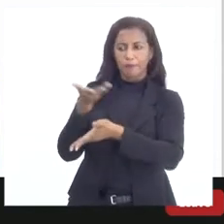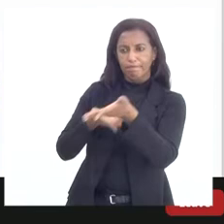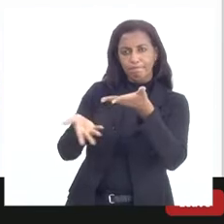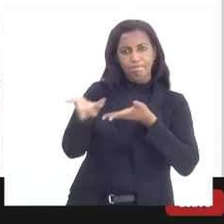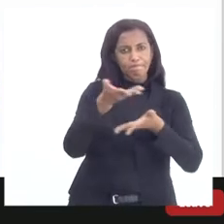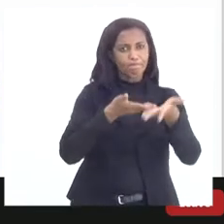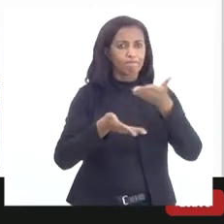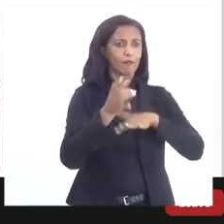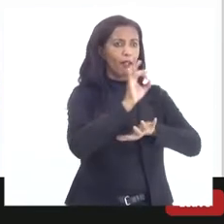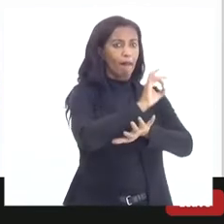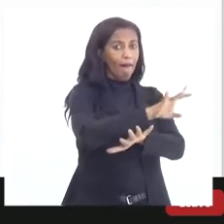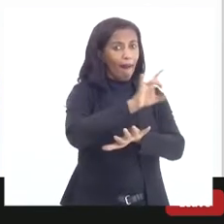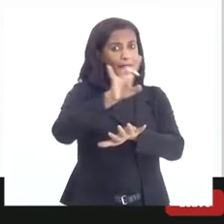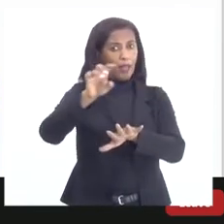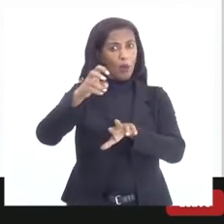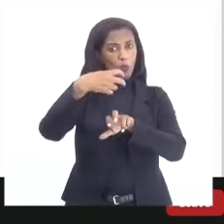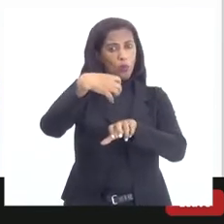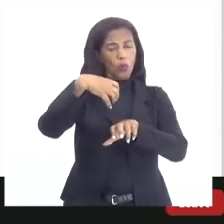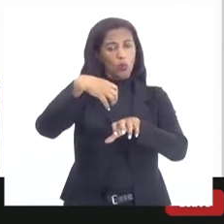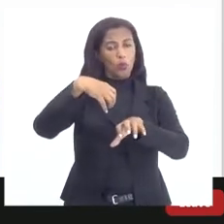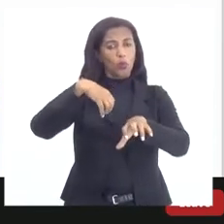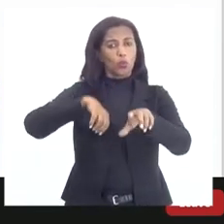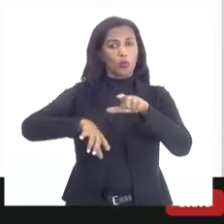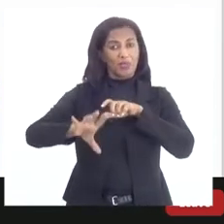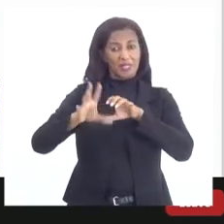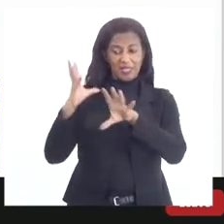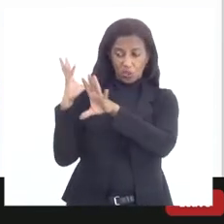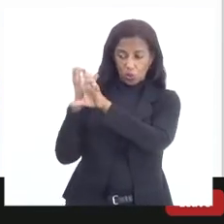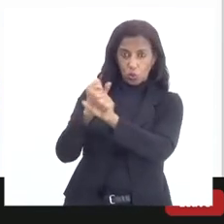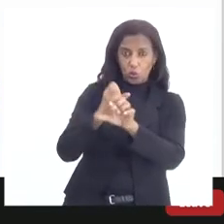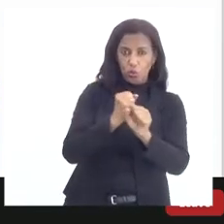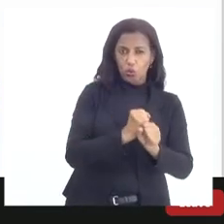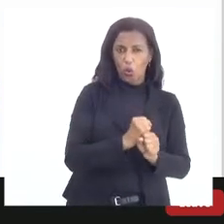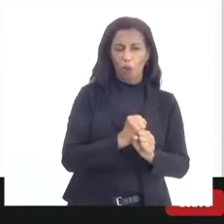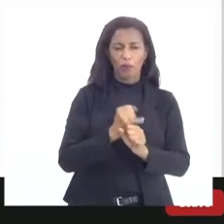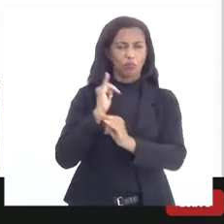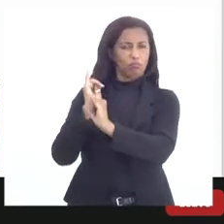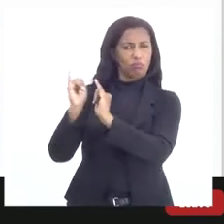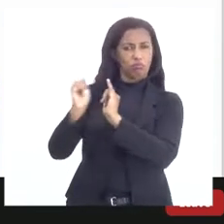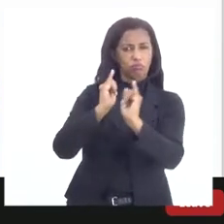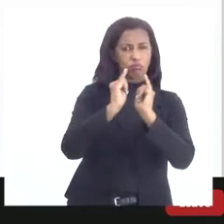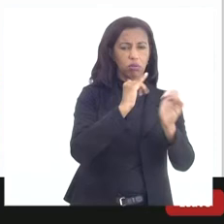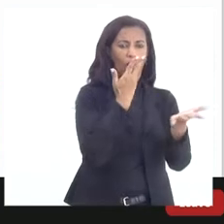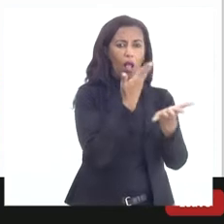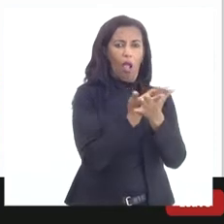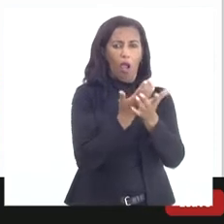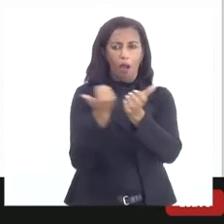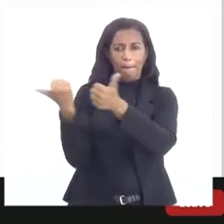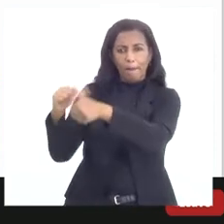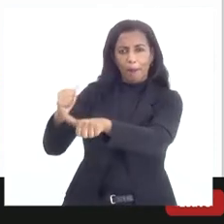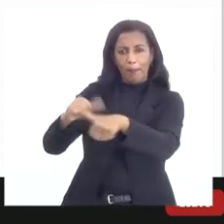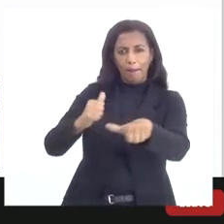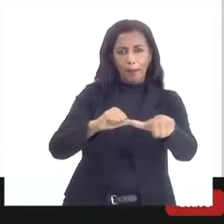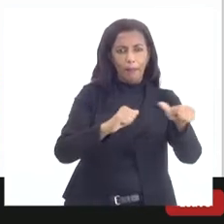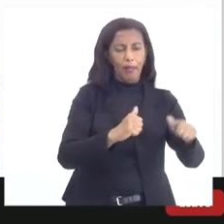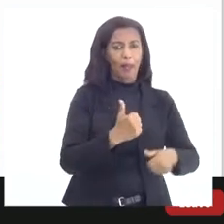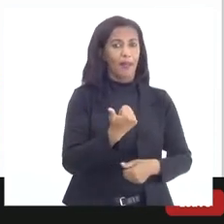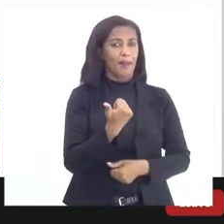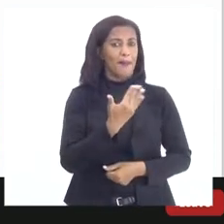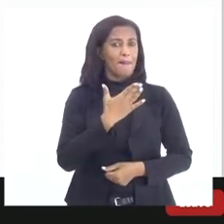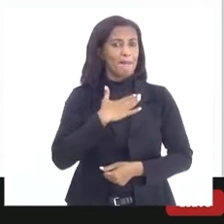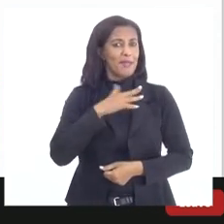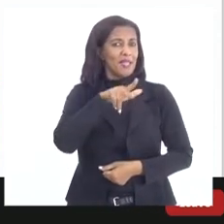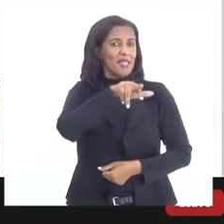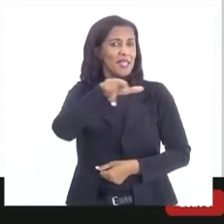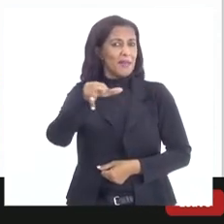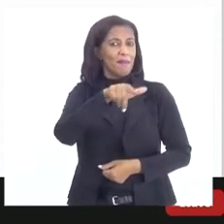né, cada um do seu lugar, desses levantamentos de dados, de estudos. Professora Ana Paula Miranda, que é minha irmã